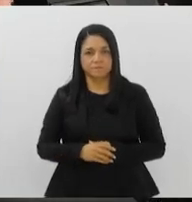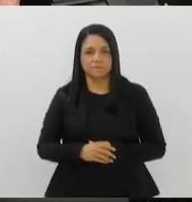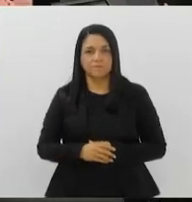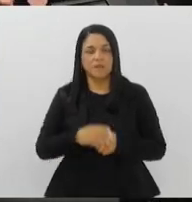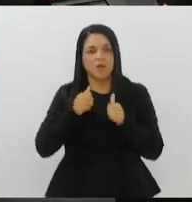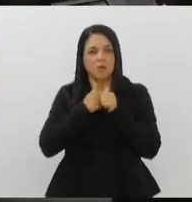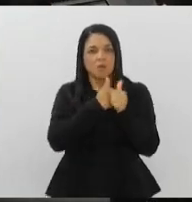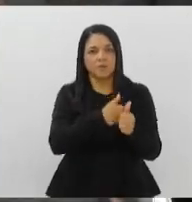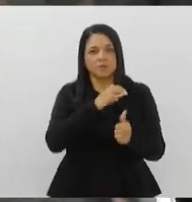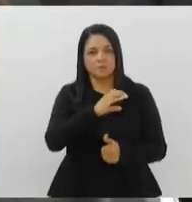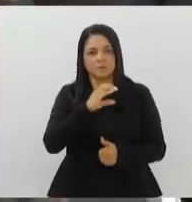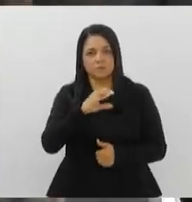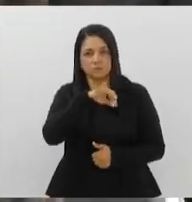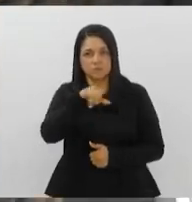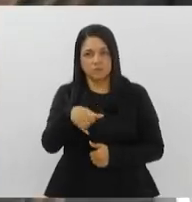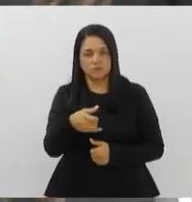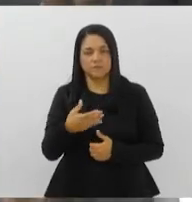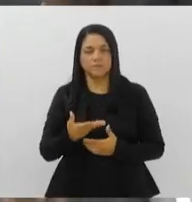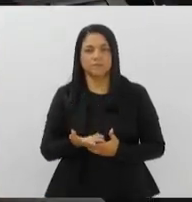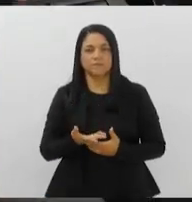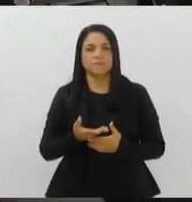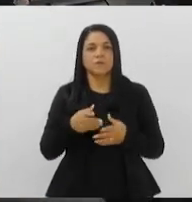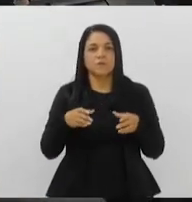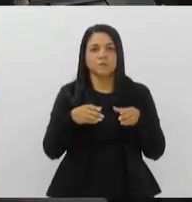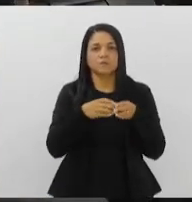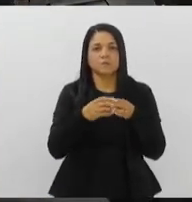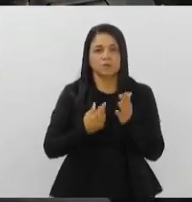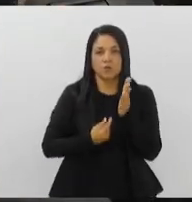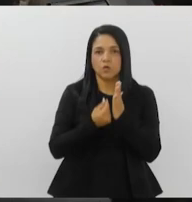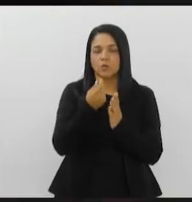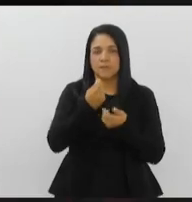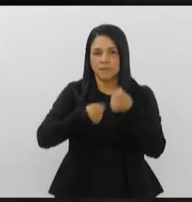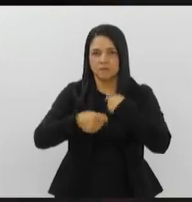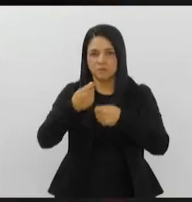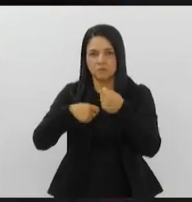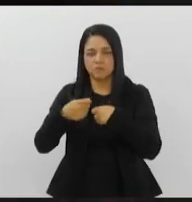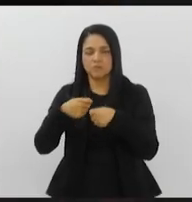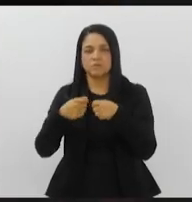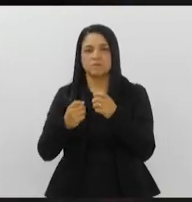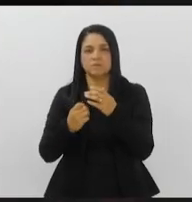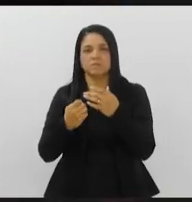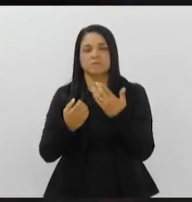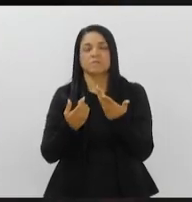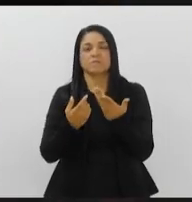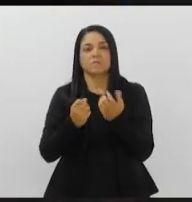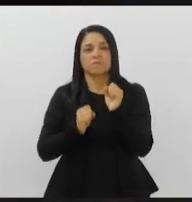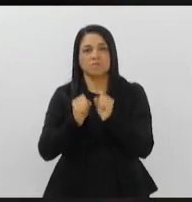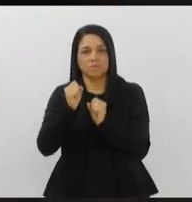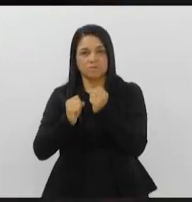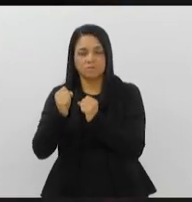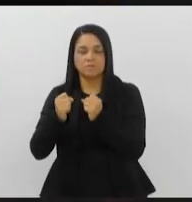Acompanha a CCJ, presidenta. Pela Comissão de Economia, Indústria e Comércio, deputado Anderson Moraes.